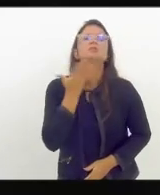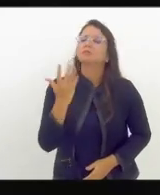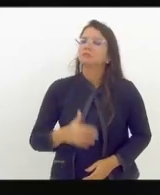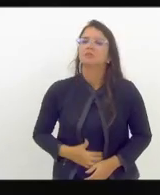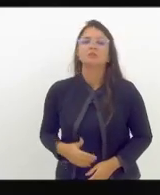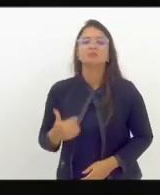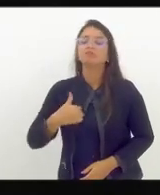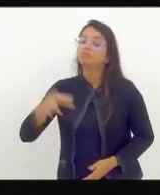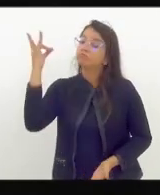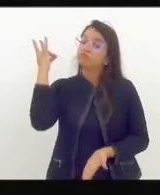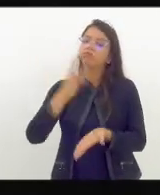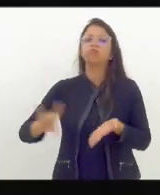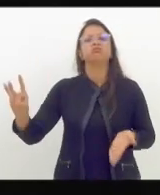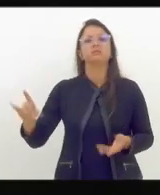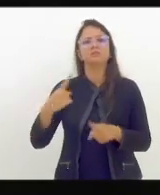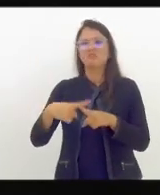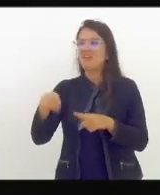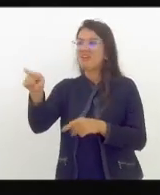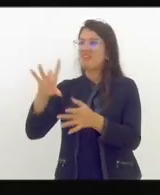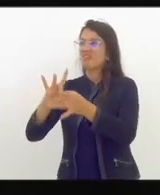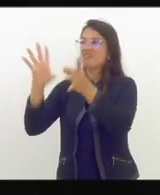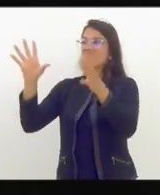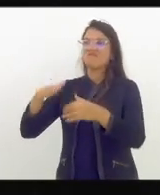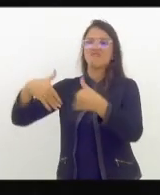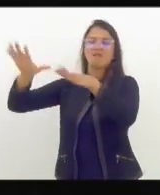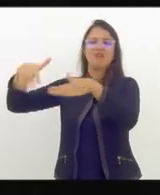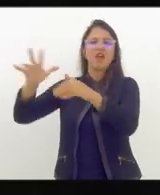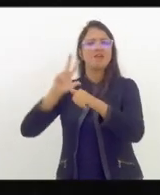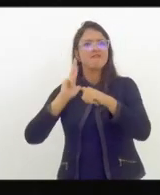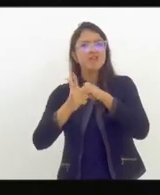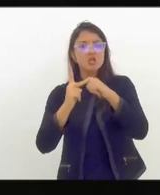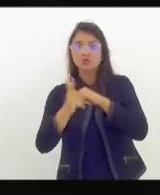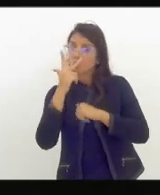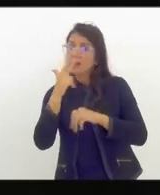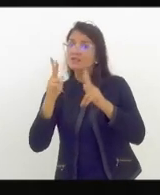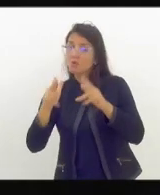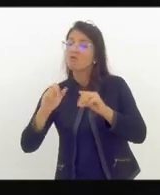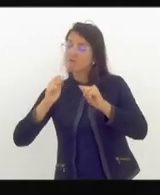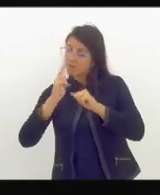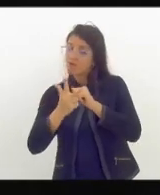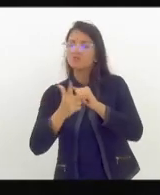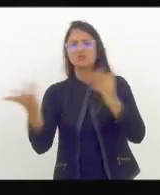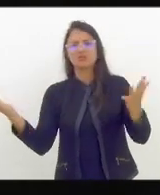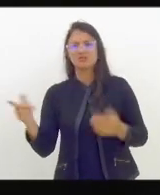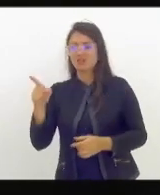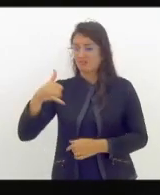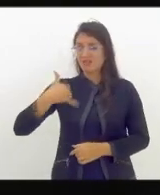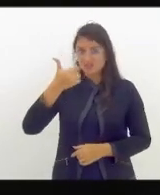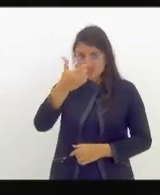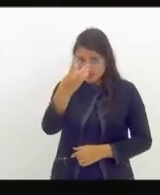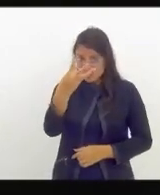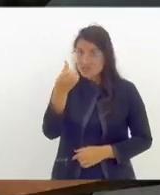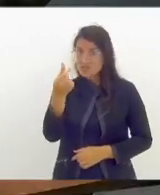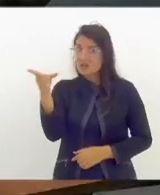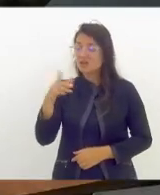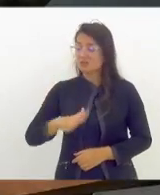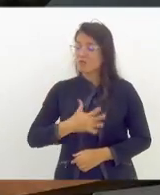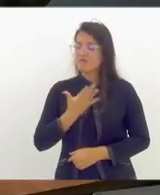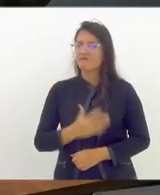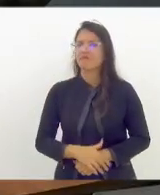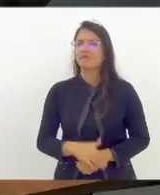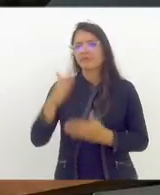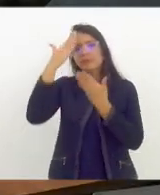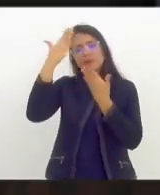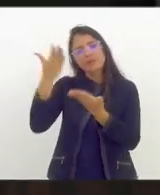de liberdade, a um vírus letal que é esse sujeito de 36 anos. Muito obrigada a todos e todas.